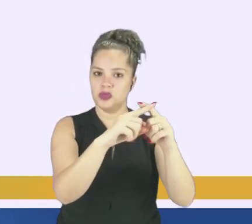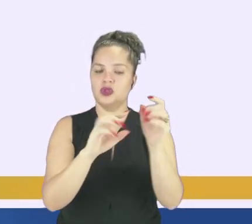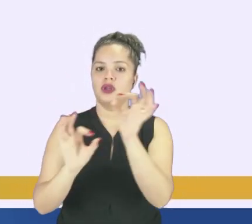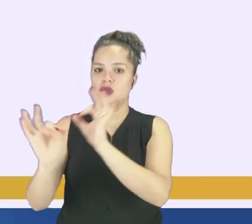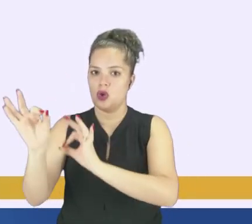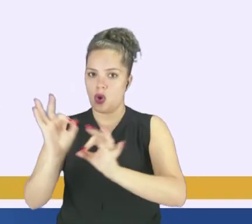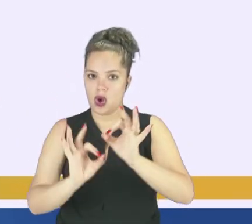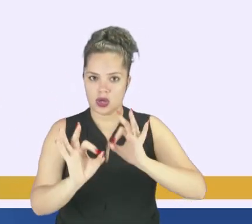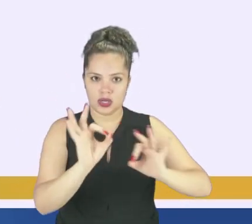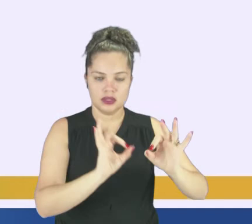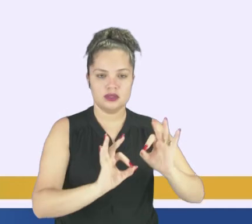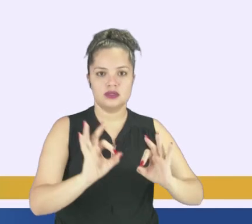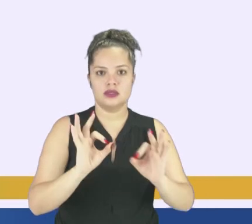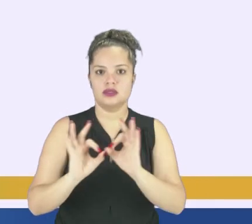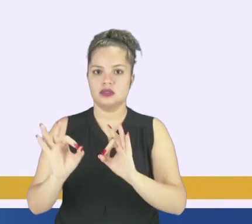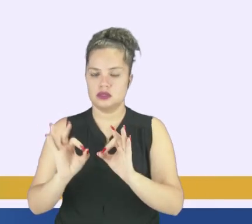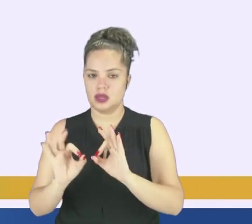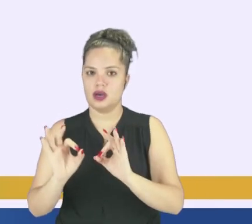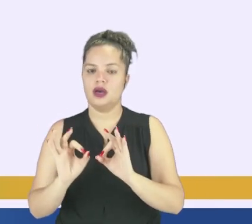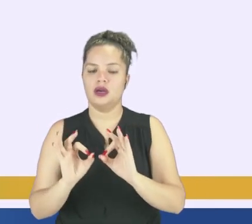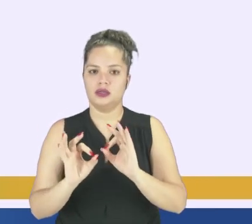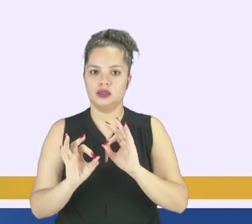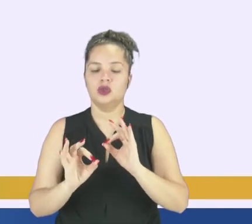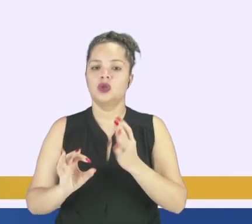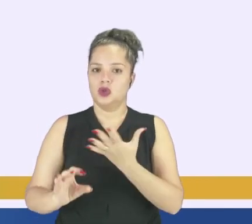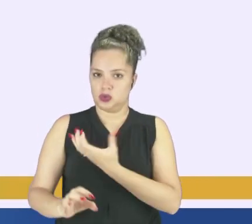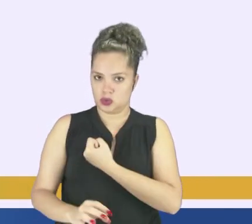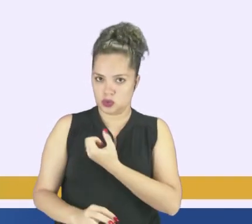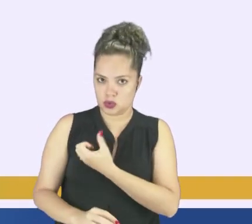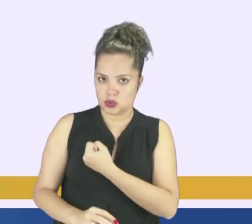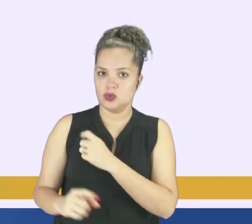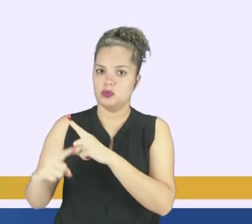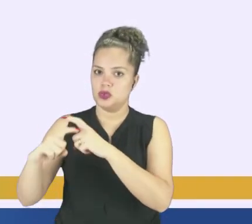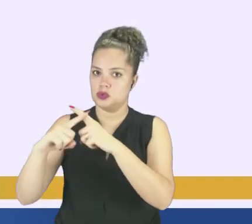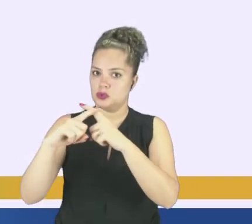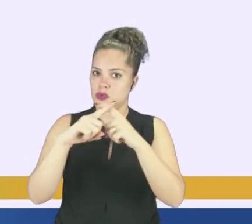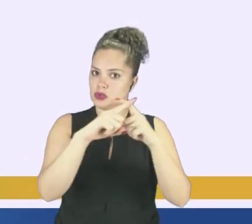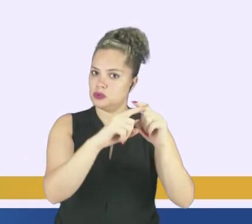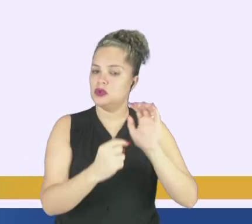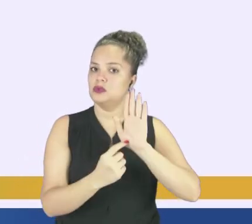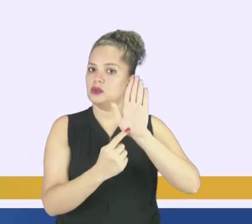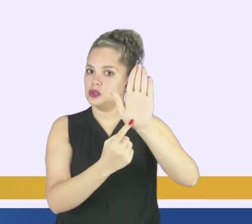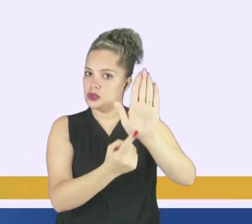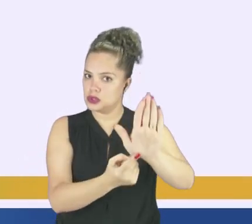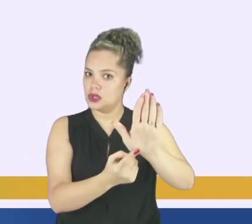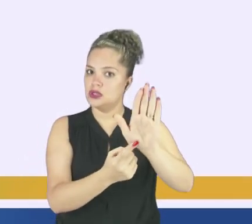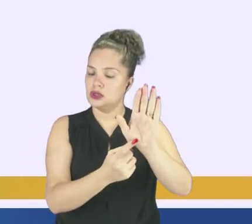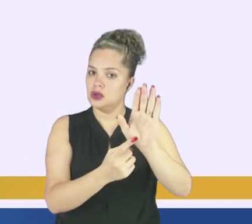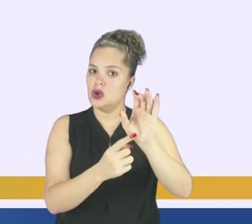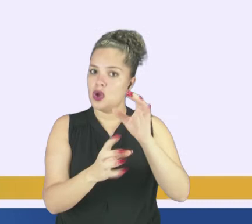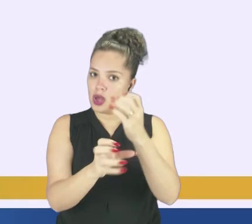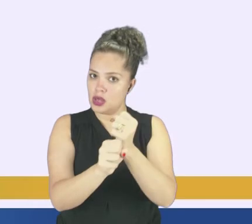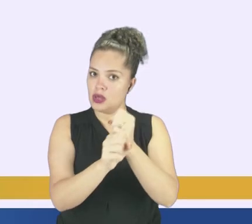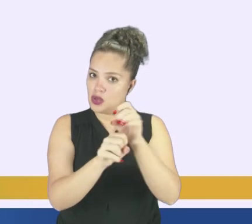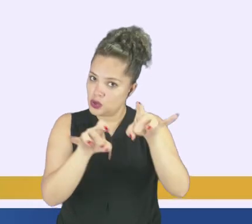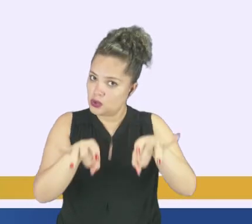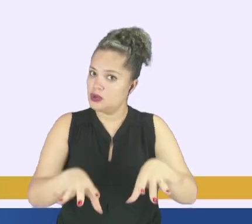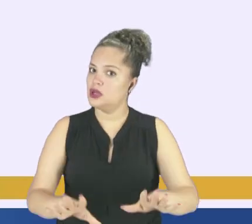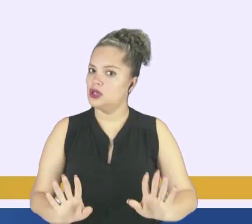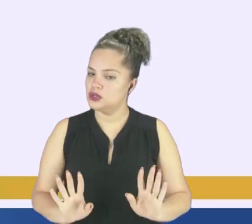foi desenvolvido a partir do produto dos polinômios acima, né? E mais o resto. Tudo bem, gente? Até